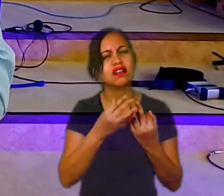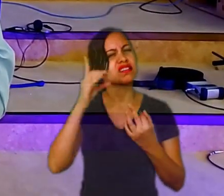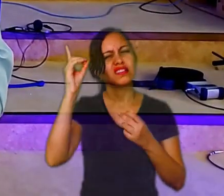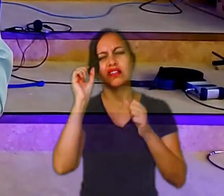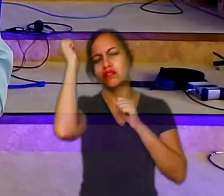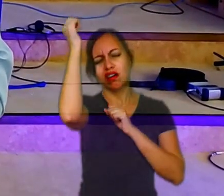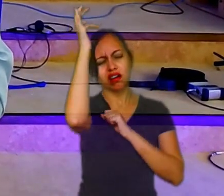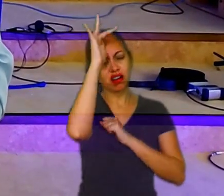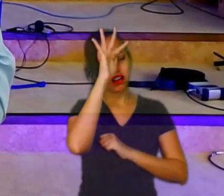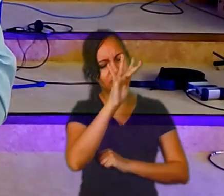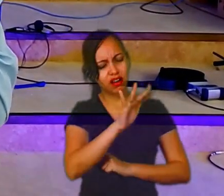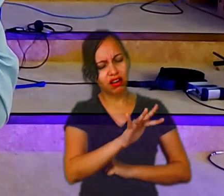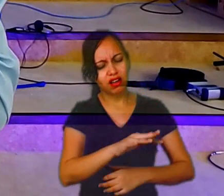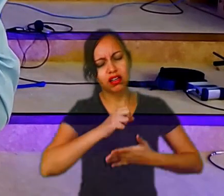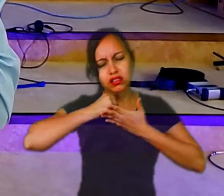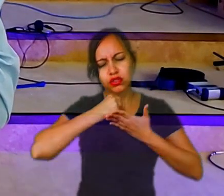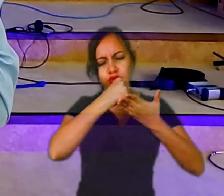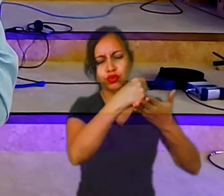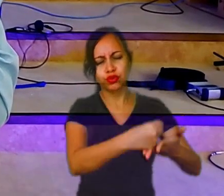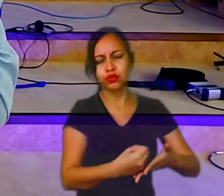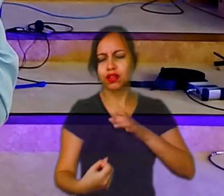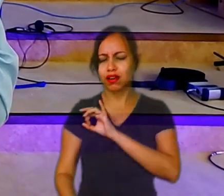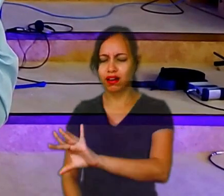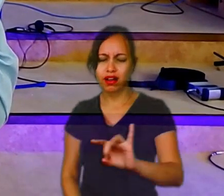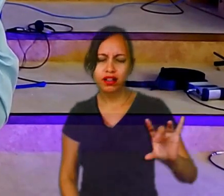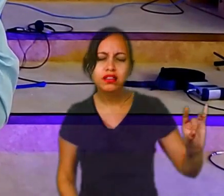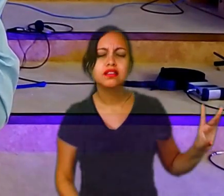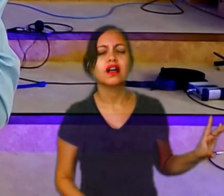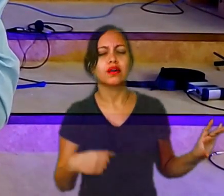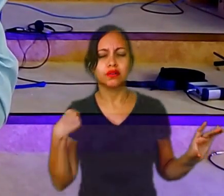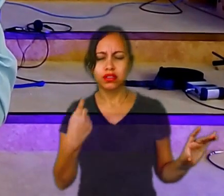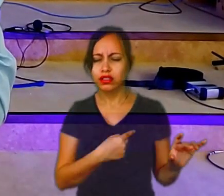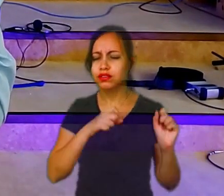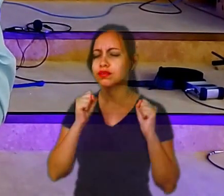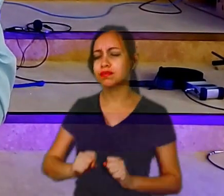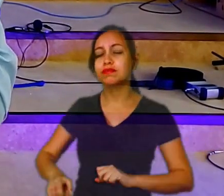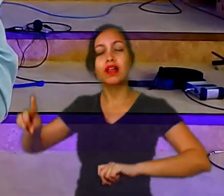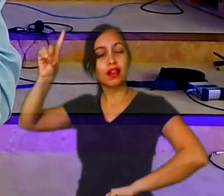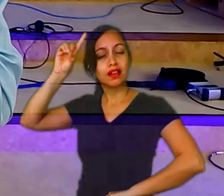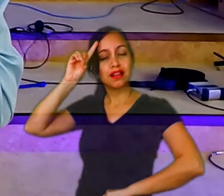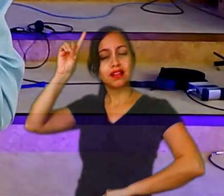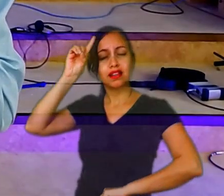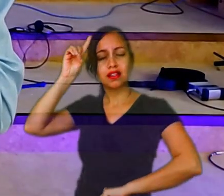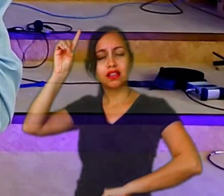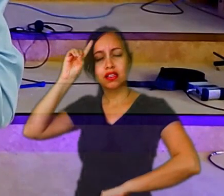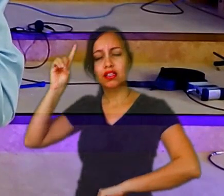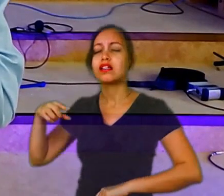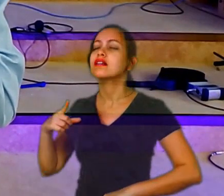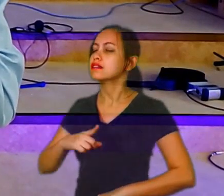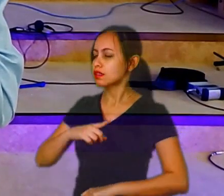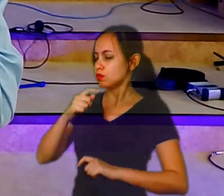todos, ajuda cada um na sua caminhada, e que possamos, ó Pai, a cada dia ter